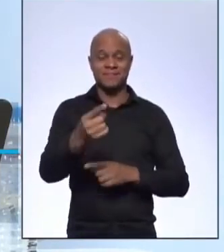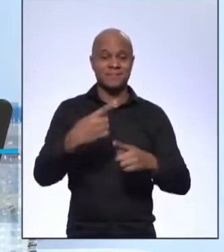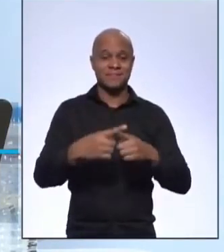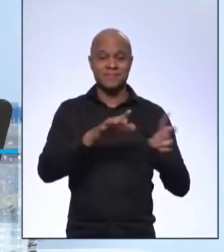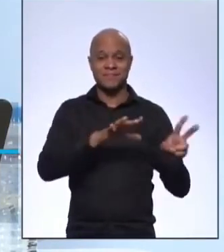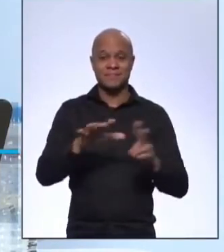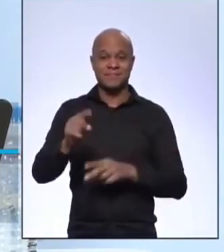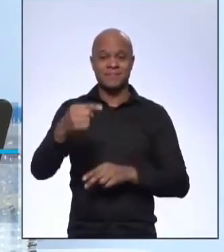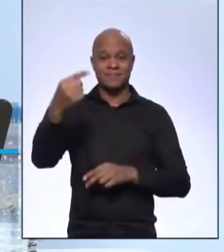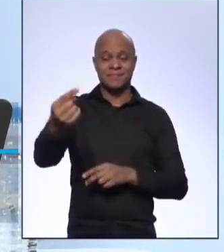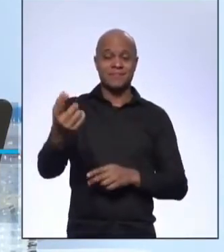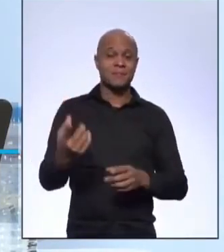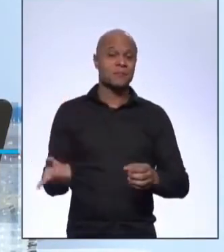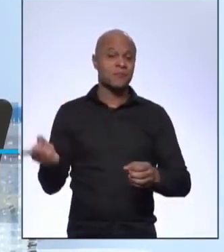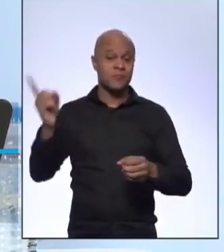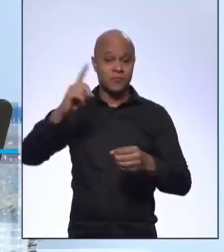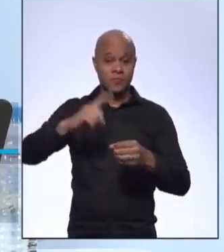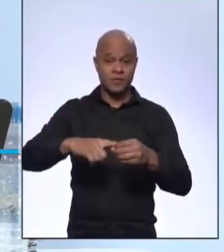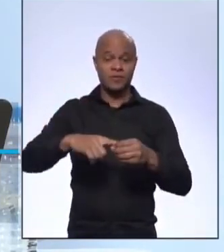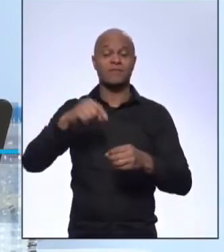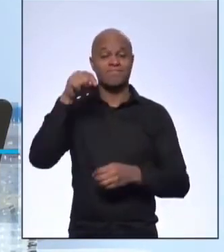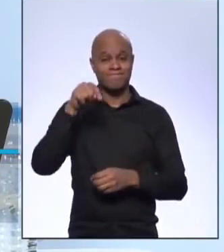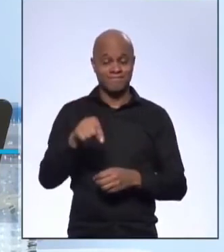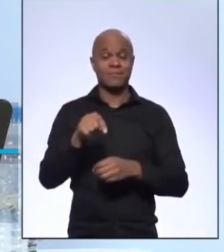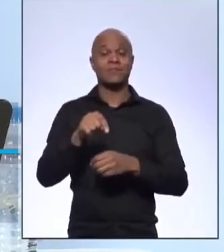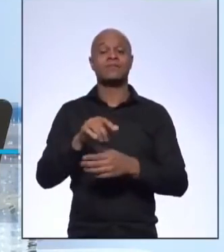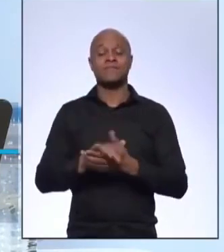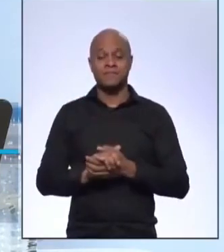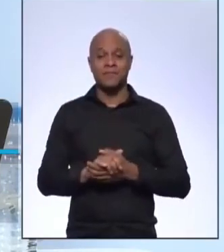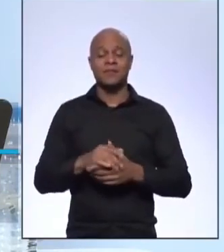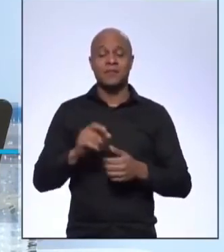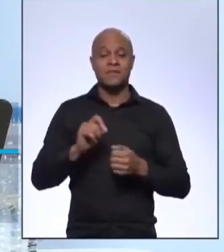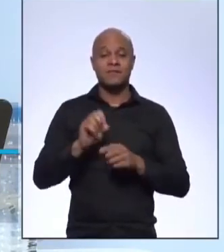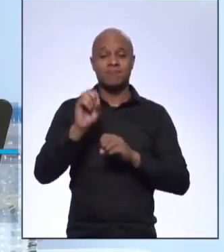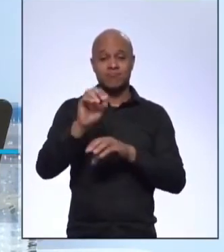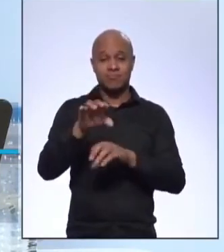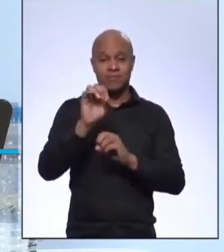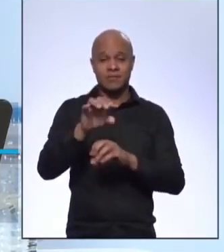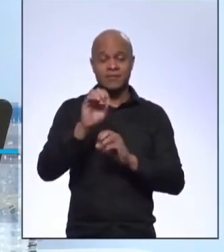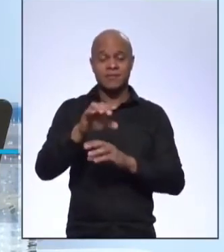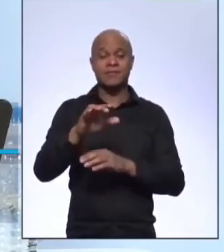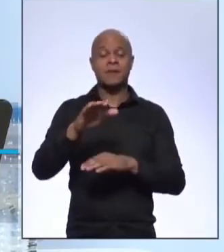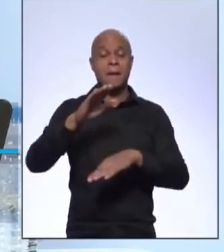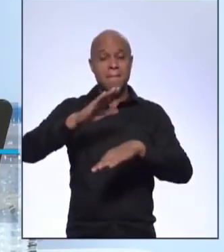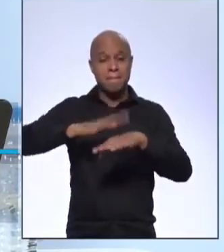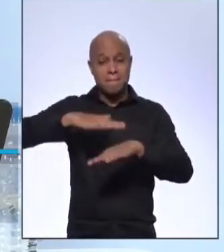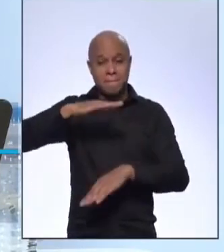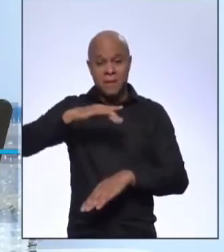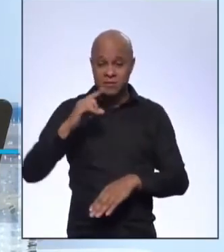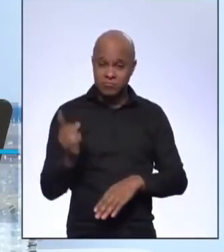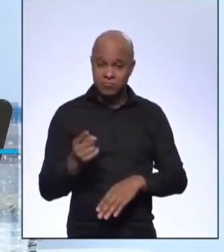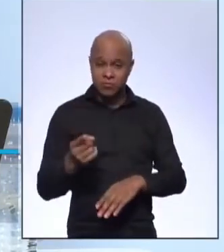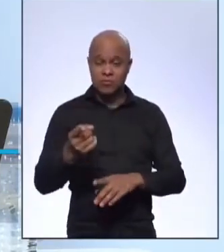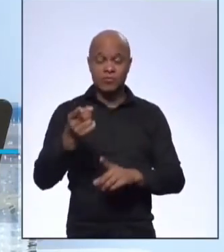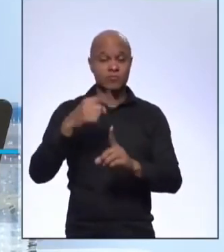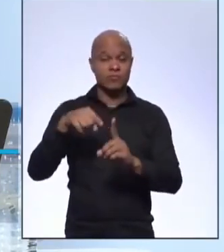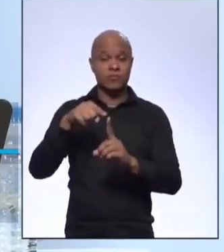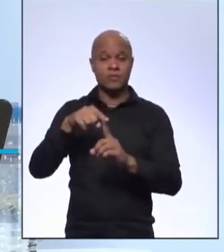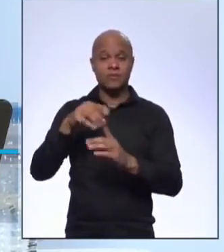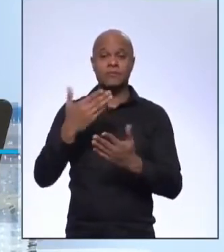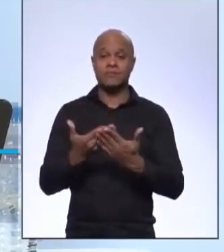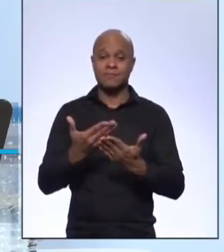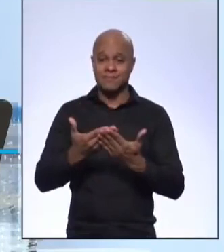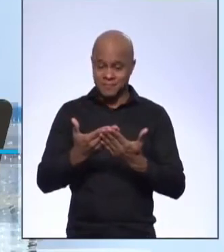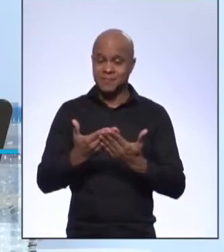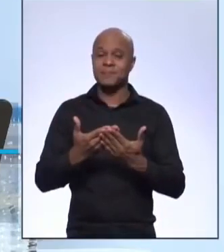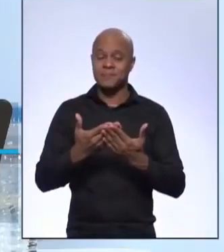que vem a gente vai voltar aqui para o Centro de Mídias, né? O objetivo é trabalhar um pouco mais sobre as questões das